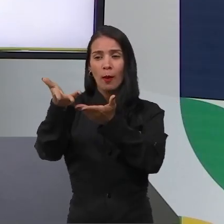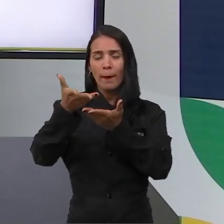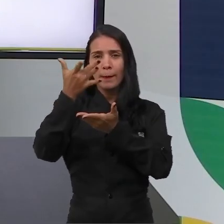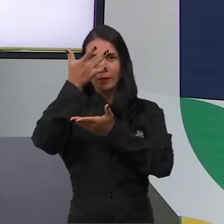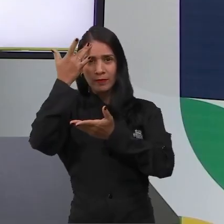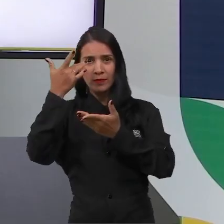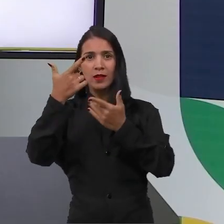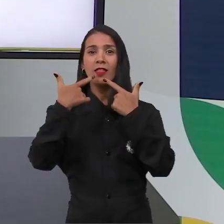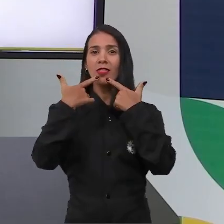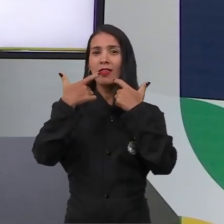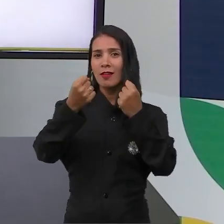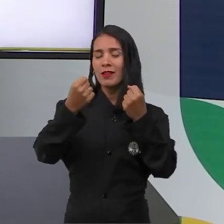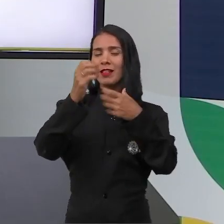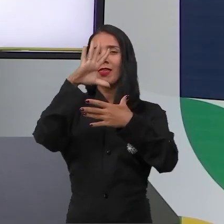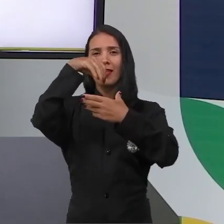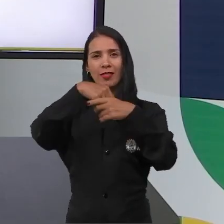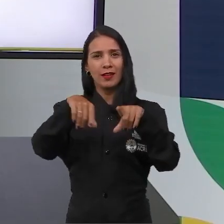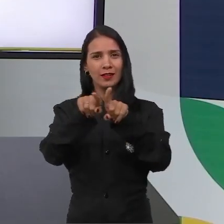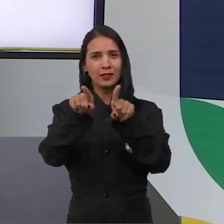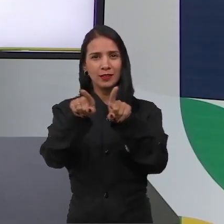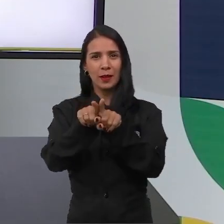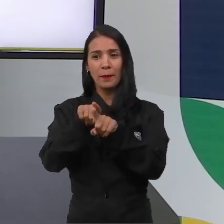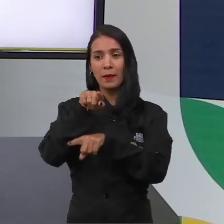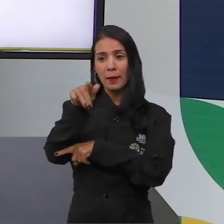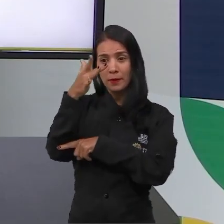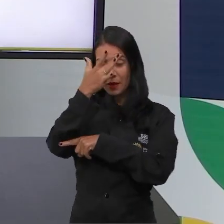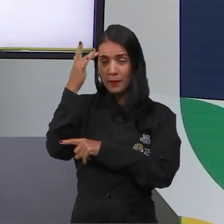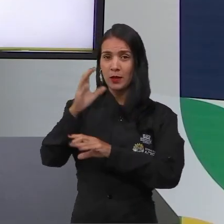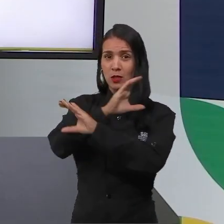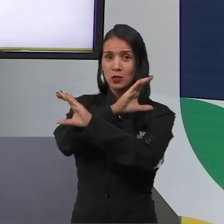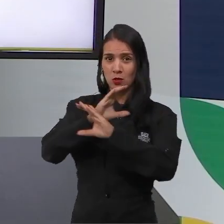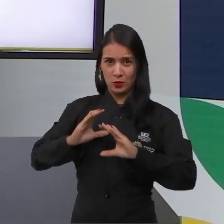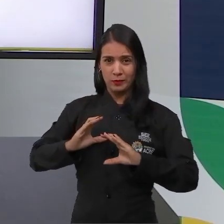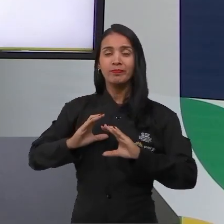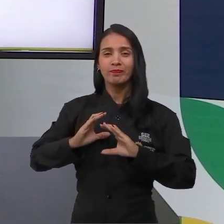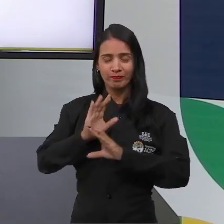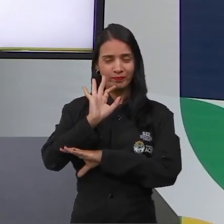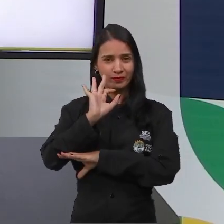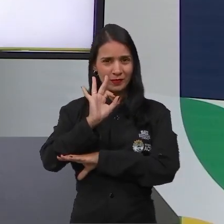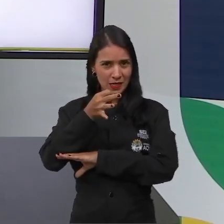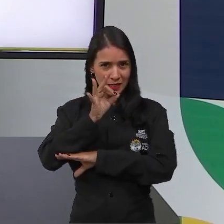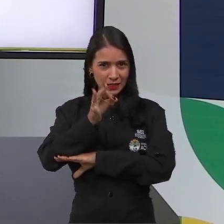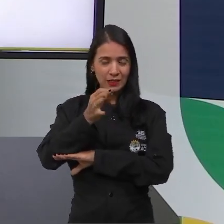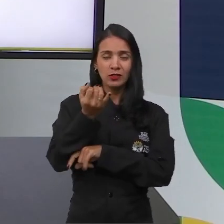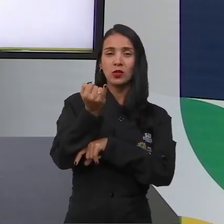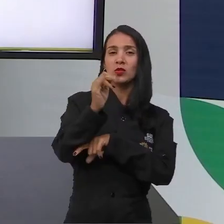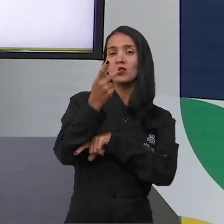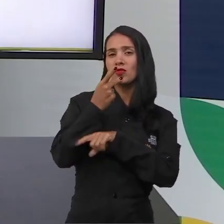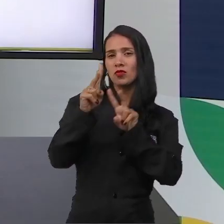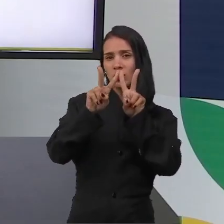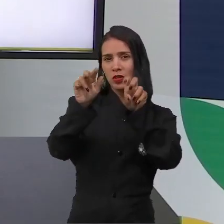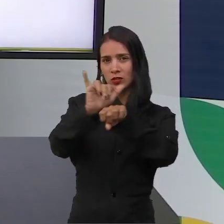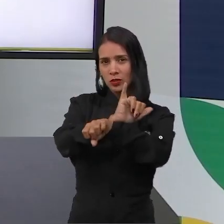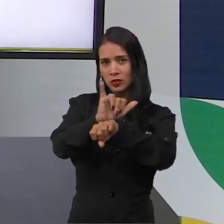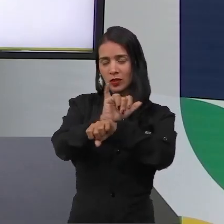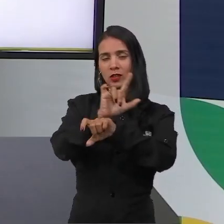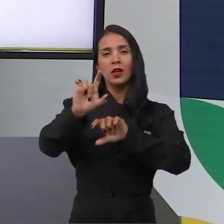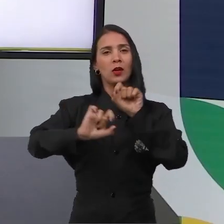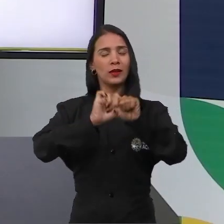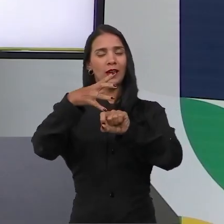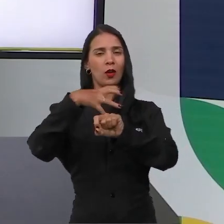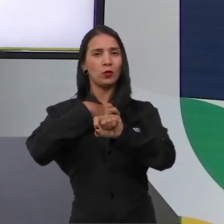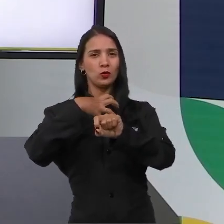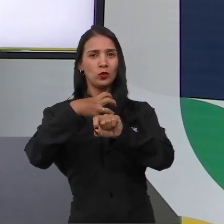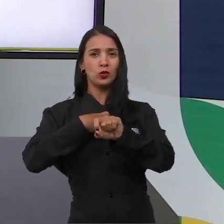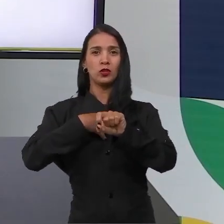para convencer o leitor, para dar credibilidade ao texto. Então, quando nós falamos dessas estratégias, são formas de